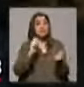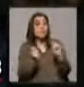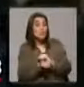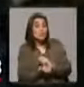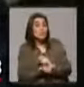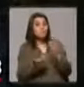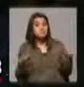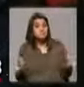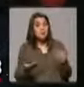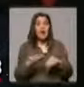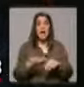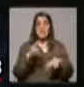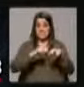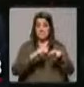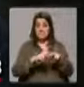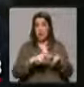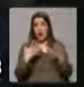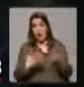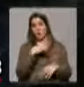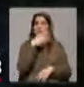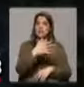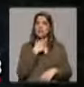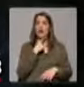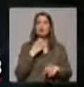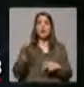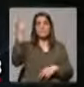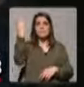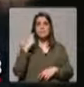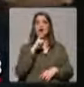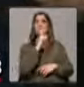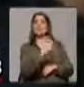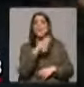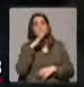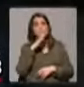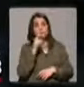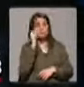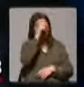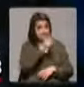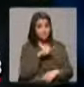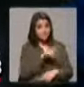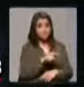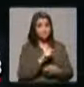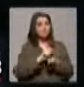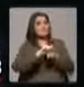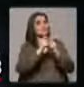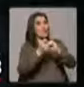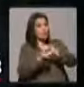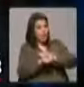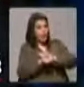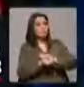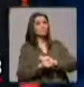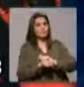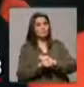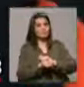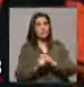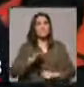vieram hoje dizer que em agosto do ano passado avisaram as autoridades que Omar tinha mudado de comportamento, tinha se